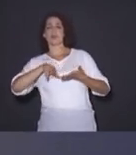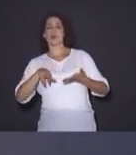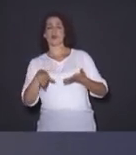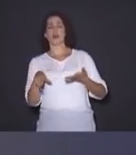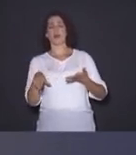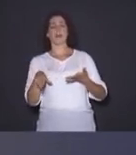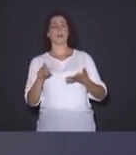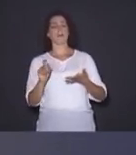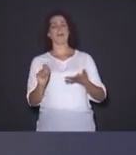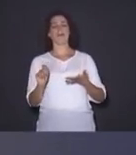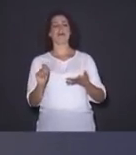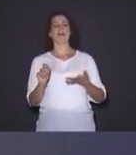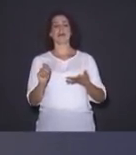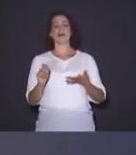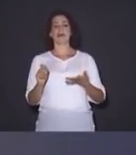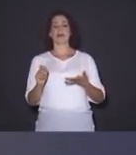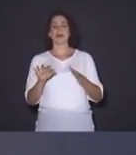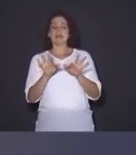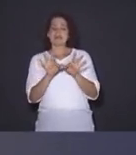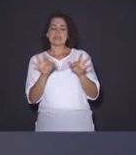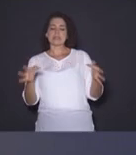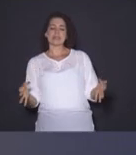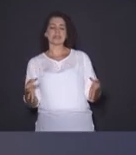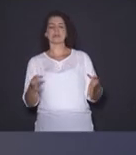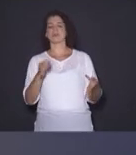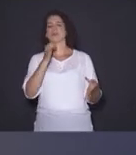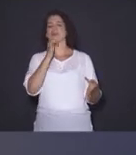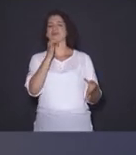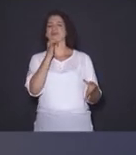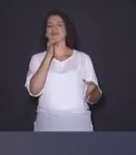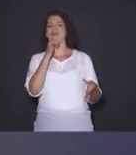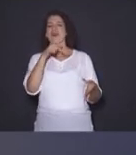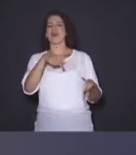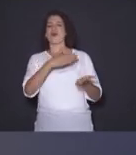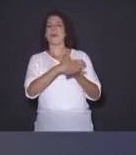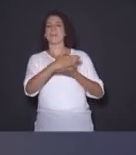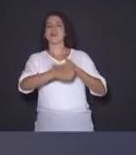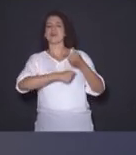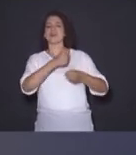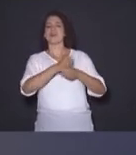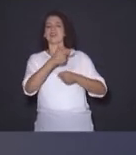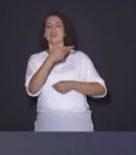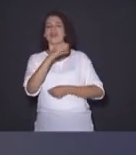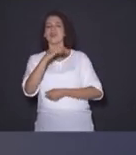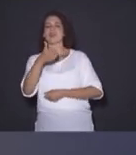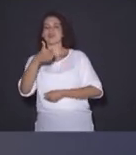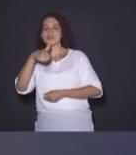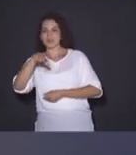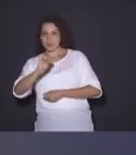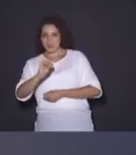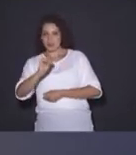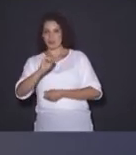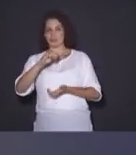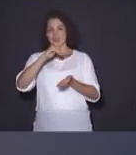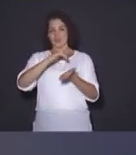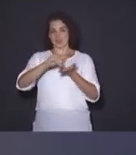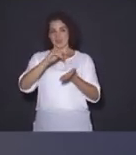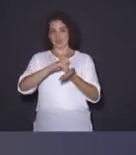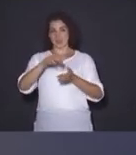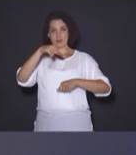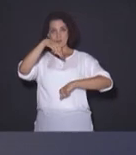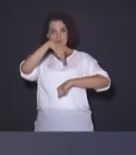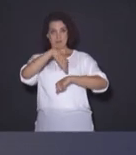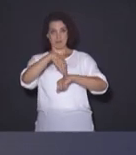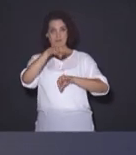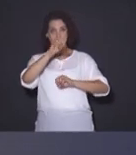sofisticadas do que essa como que nesse início de 2008 a secretaria municipal de educação de salvador